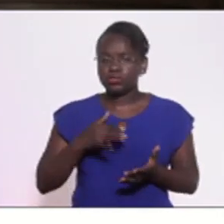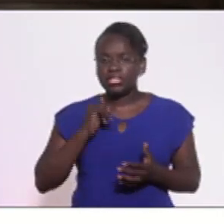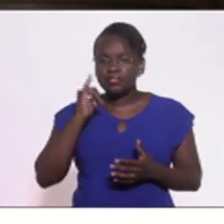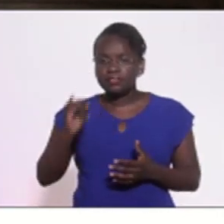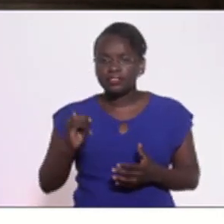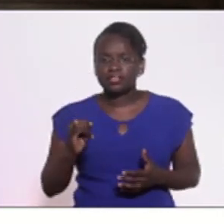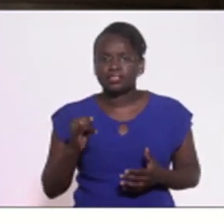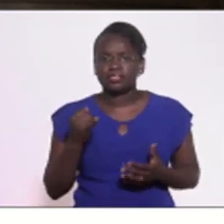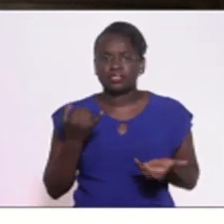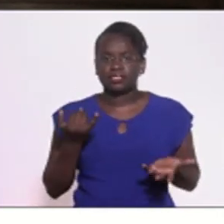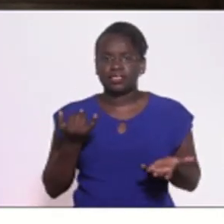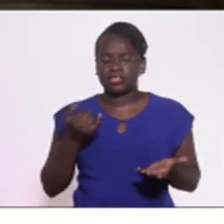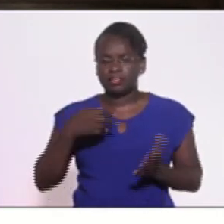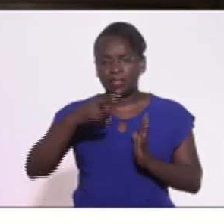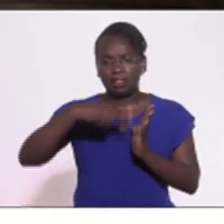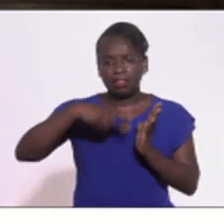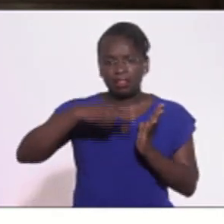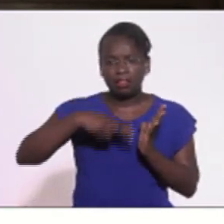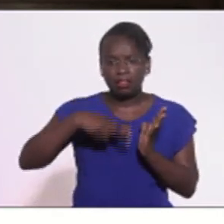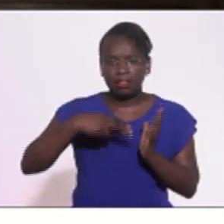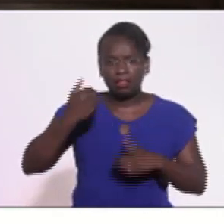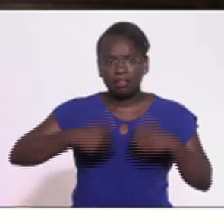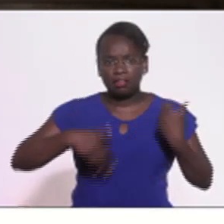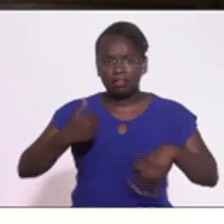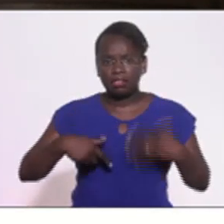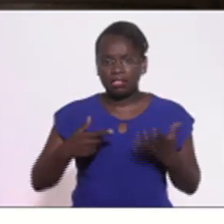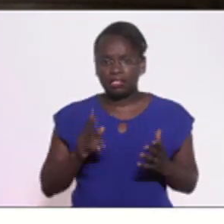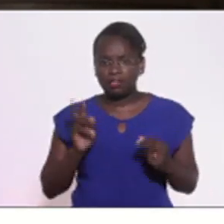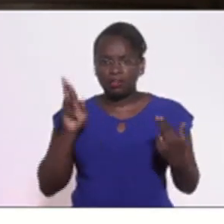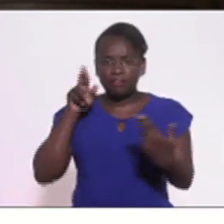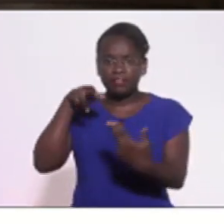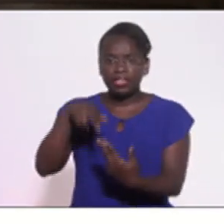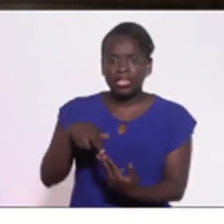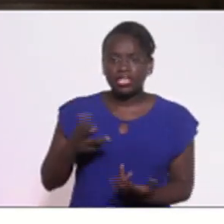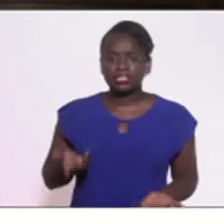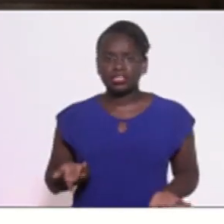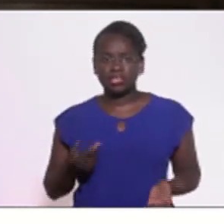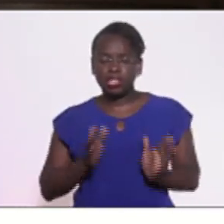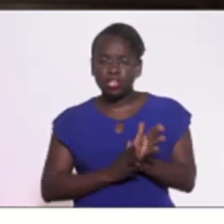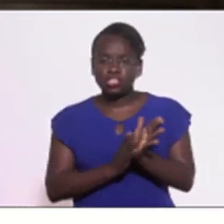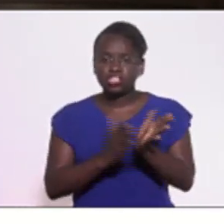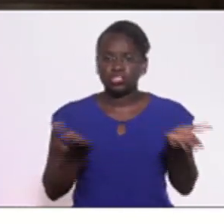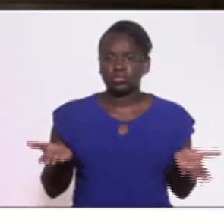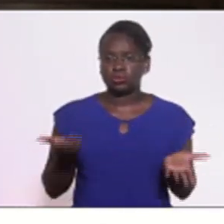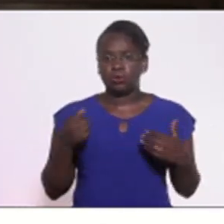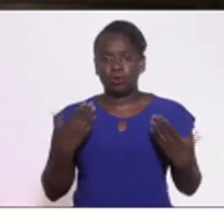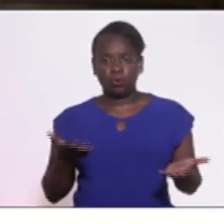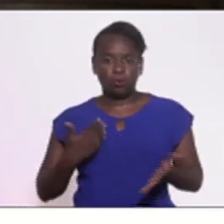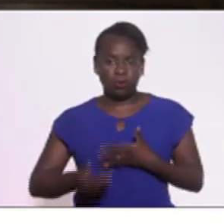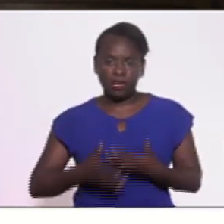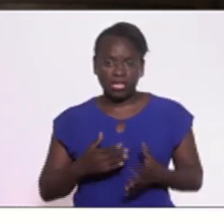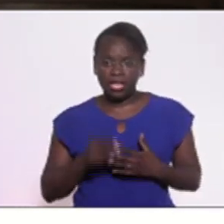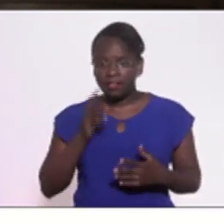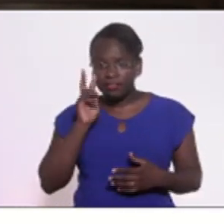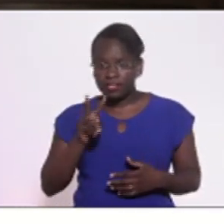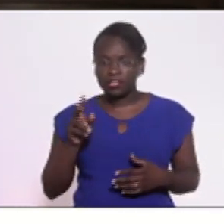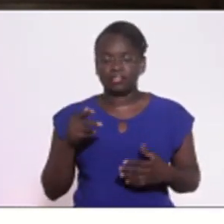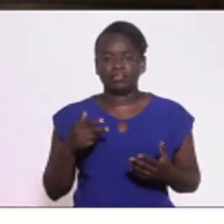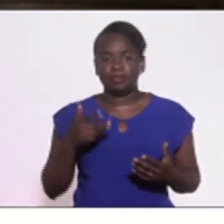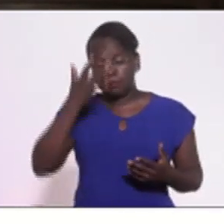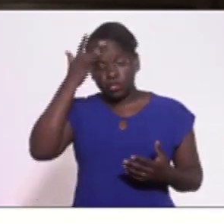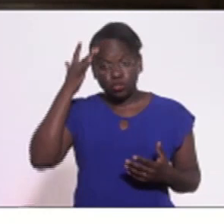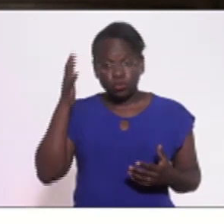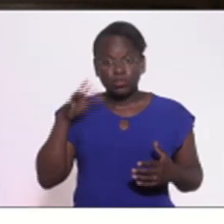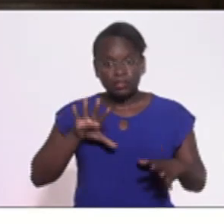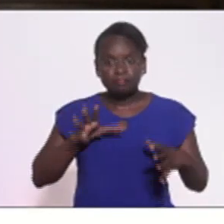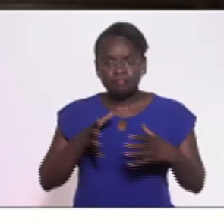recado e é lido aquele recado fazendo uma referência, fazendo um elogio ou fazendo qualquer tipo de observação. As